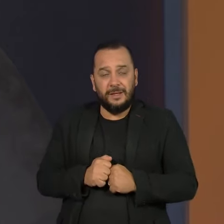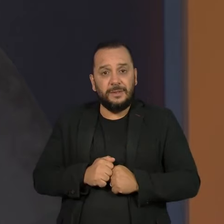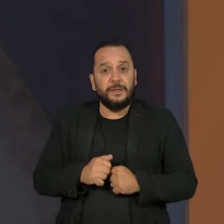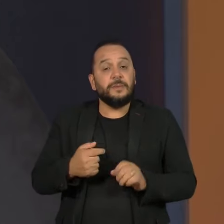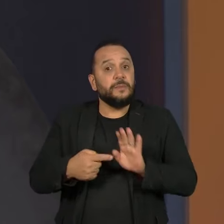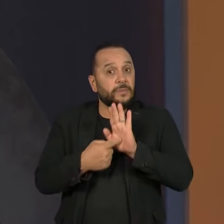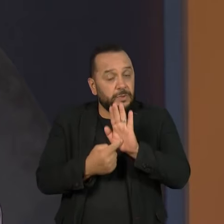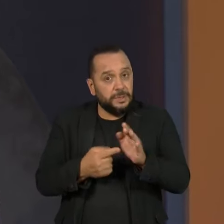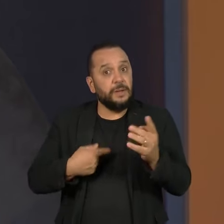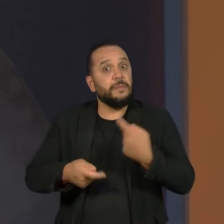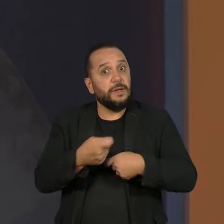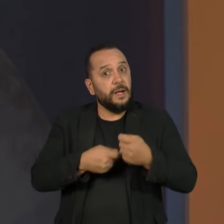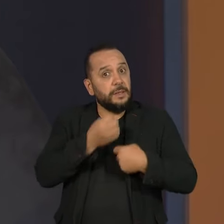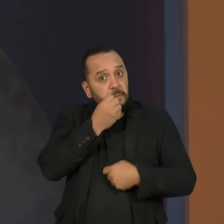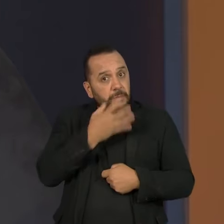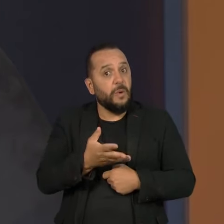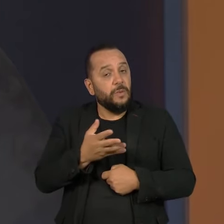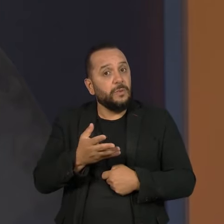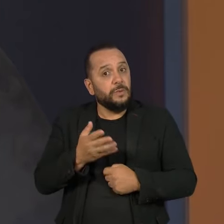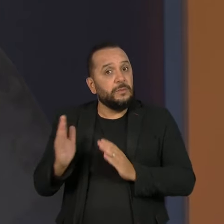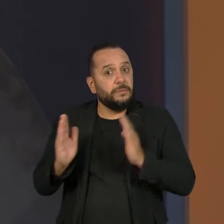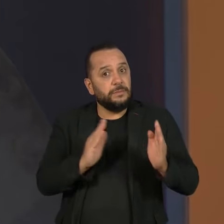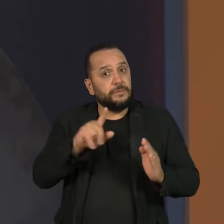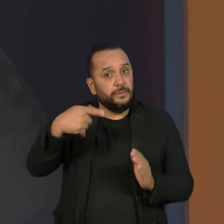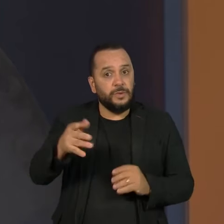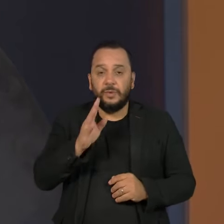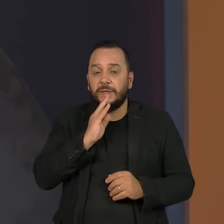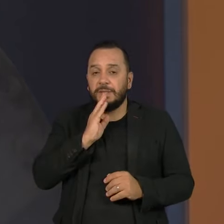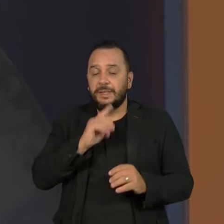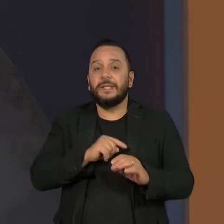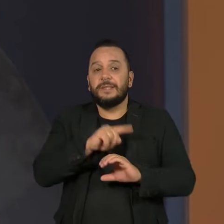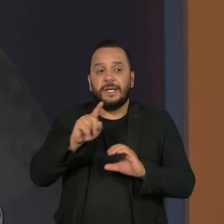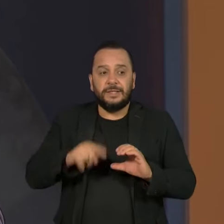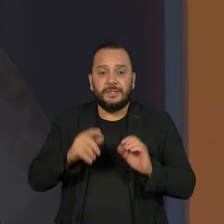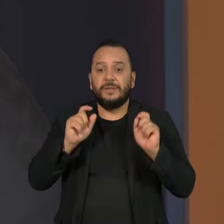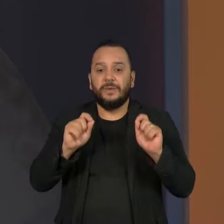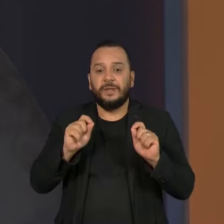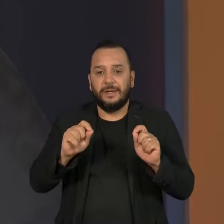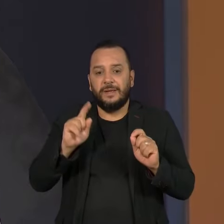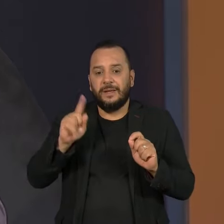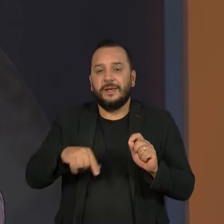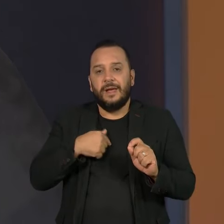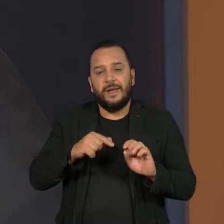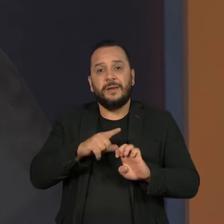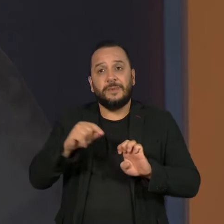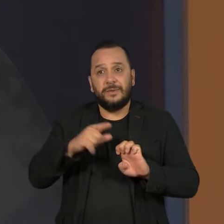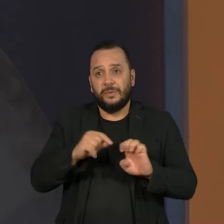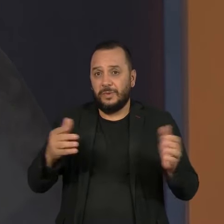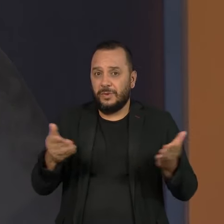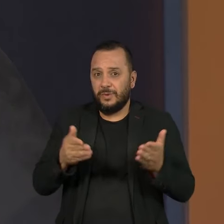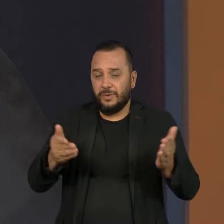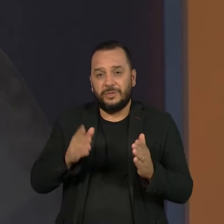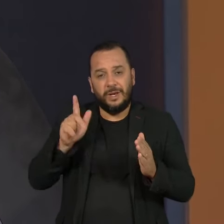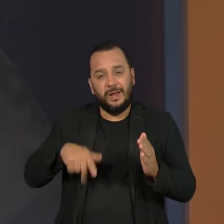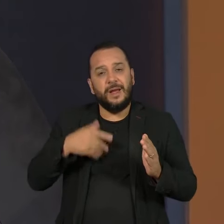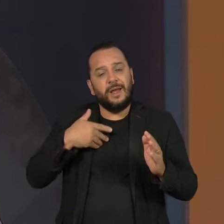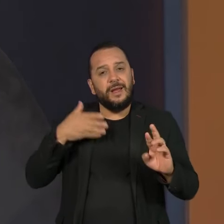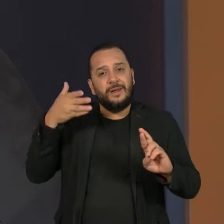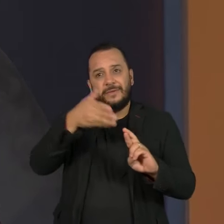mercado é promissor, no próximo bloco nós vamos conhecer uma cientista que virou empreendedora e hoje é uma referência